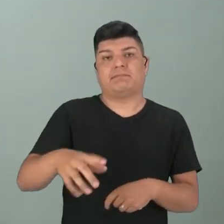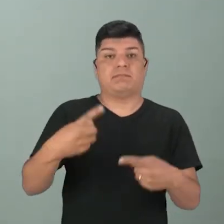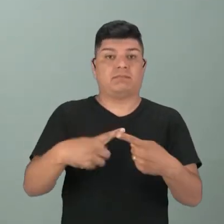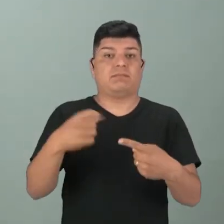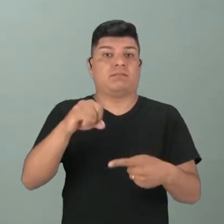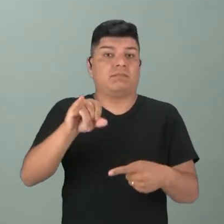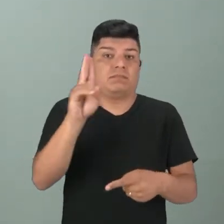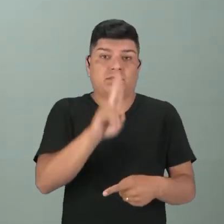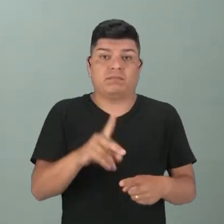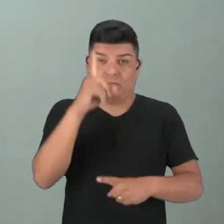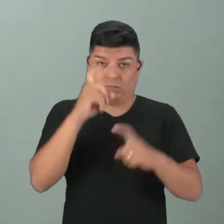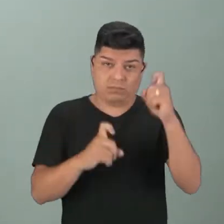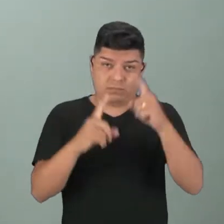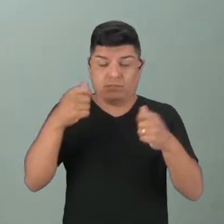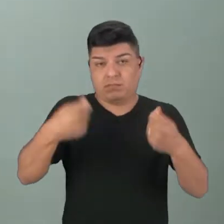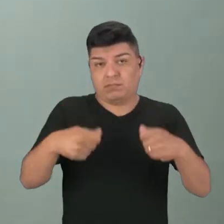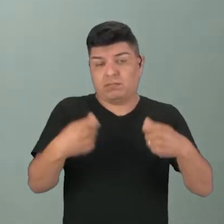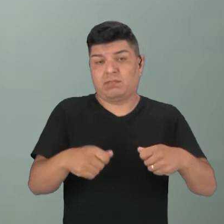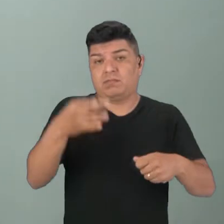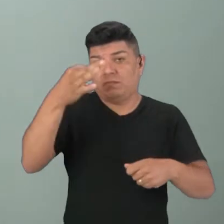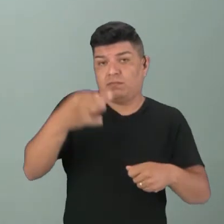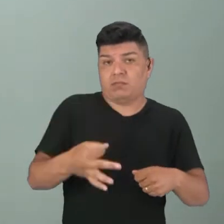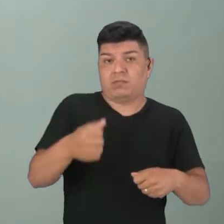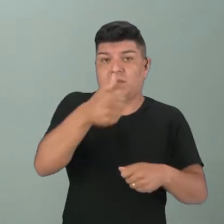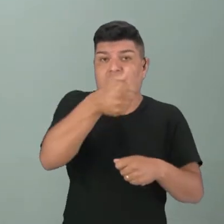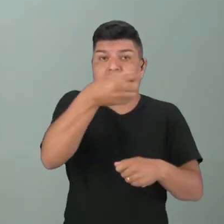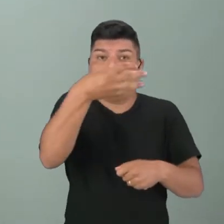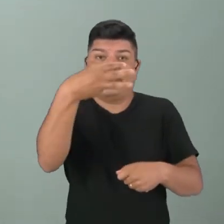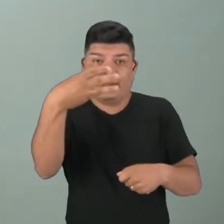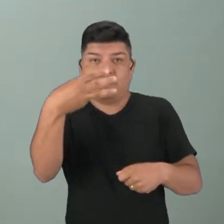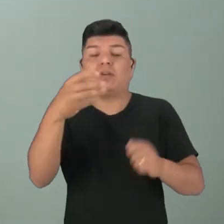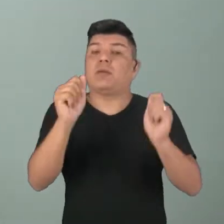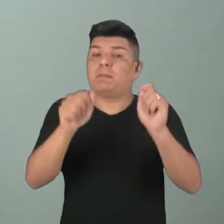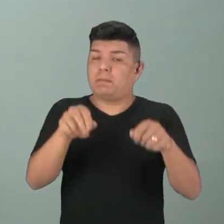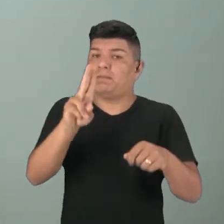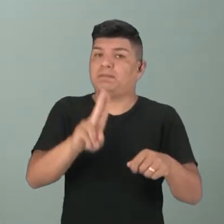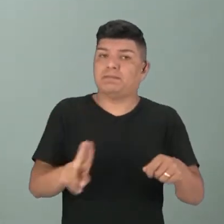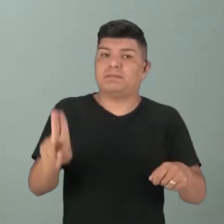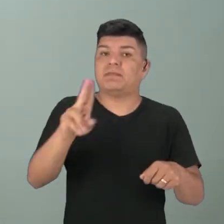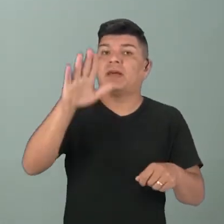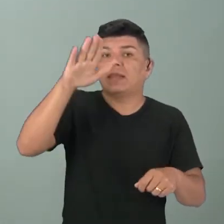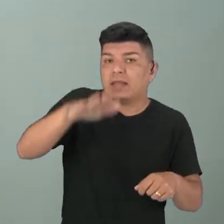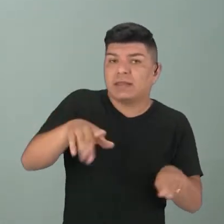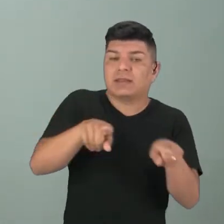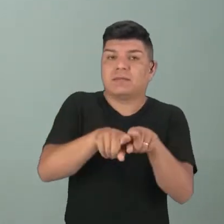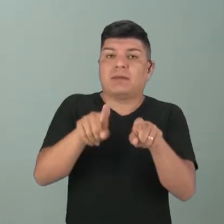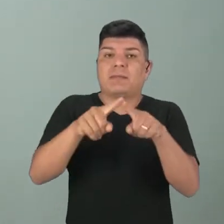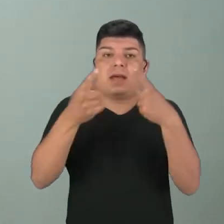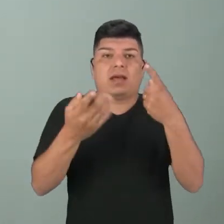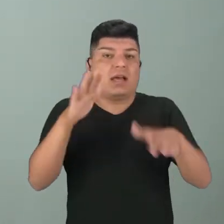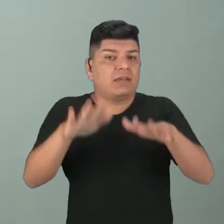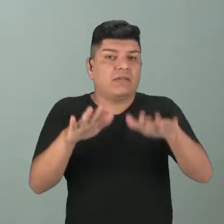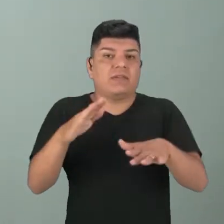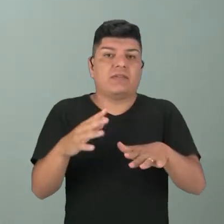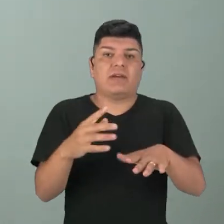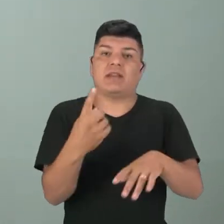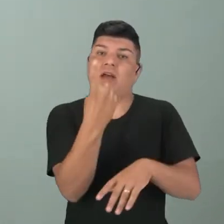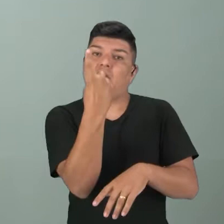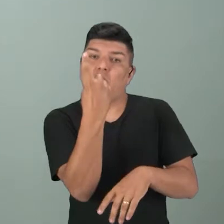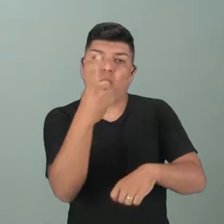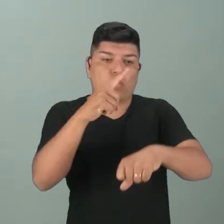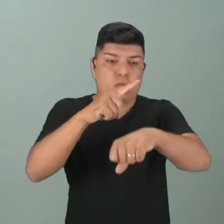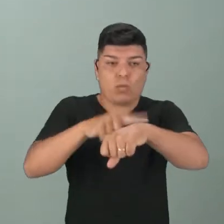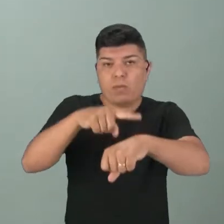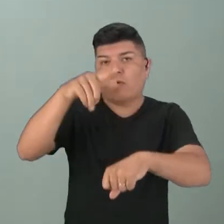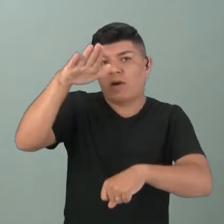o correto seria eu falar 13 horas, que seria 1 hora da tarde. Mas muitas vezes a gente fala 1 hora. Então, a gente tem que falar